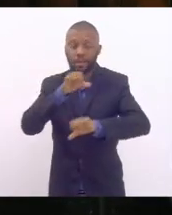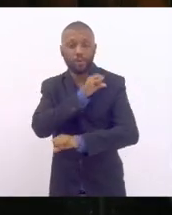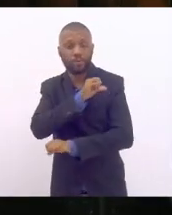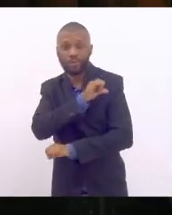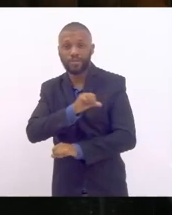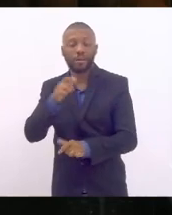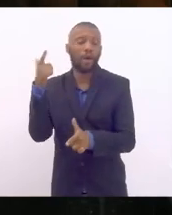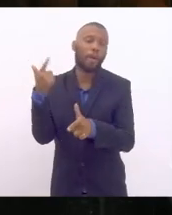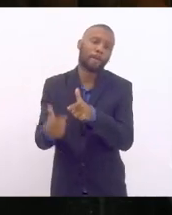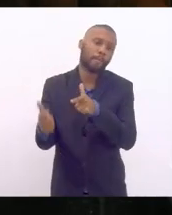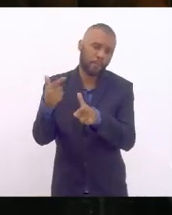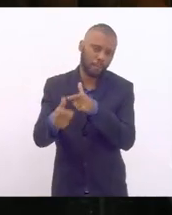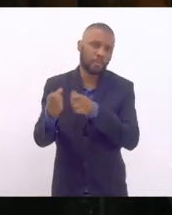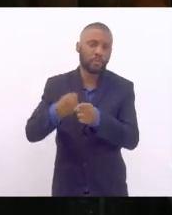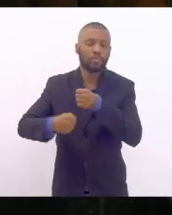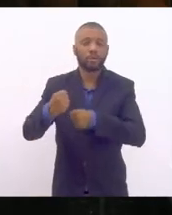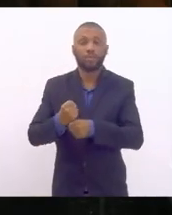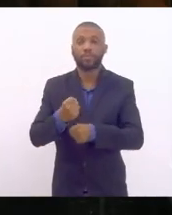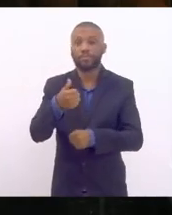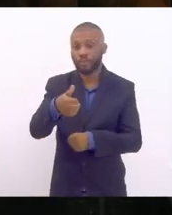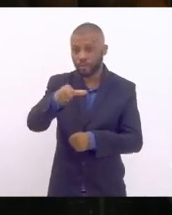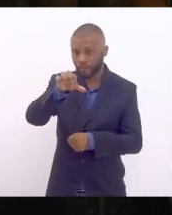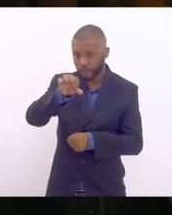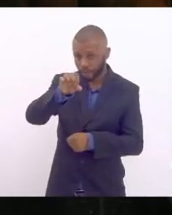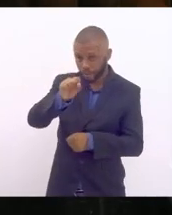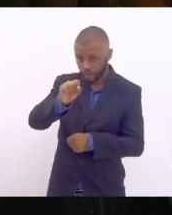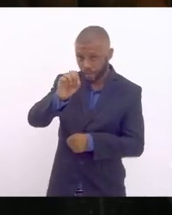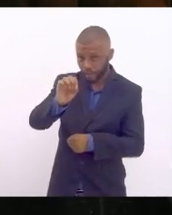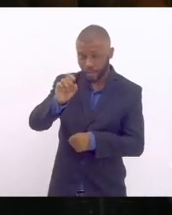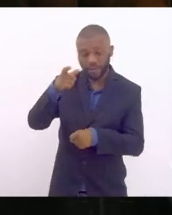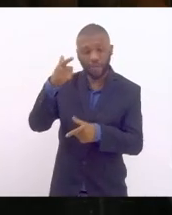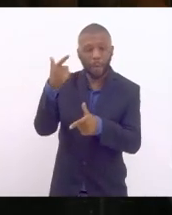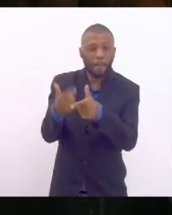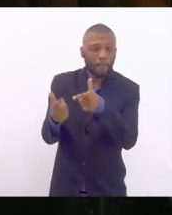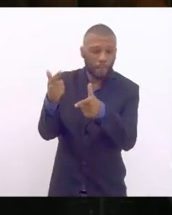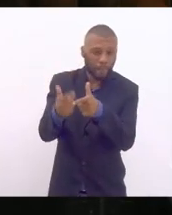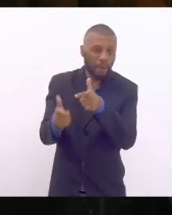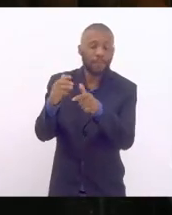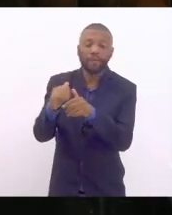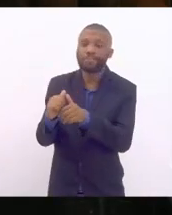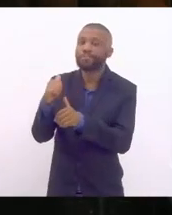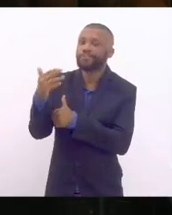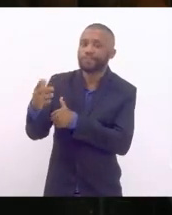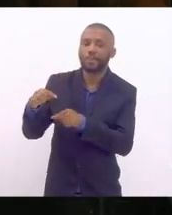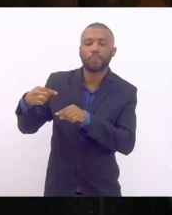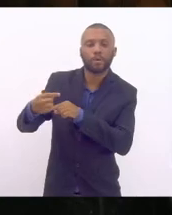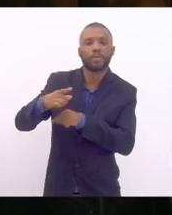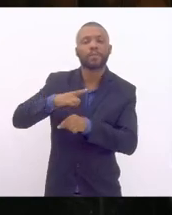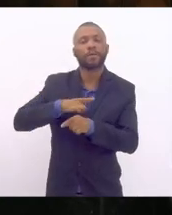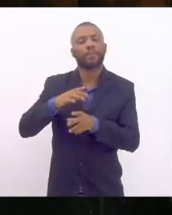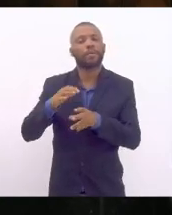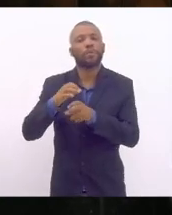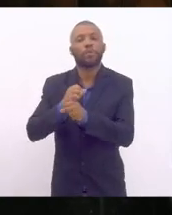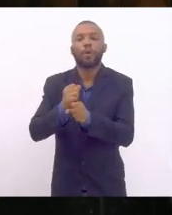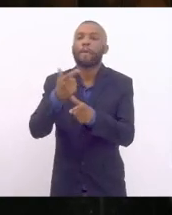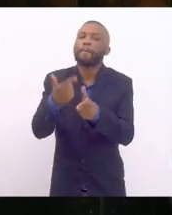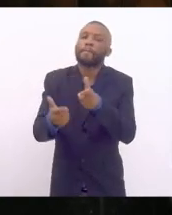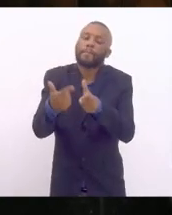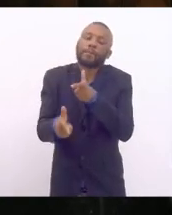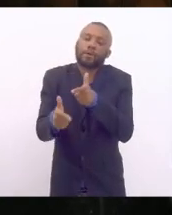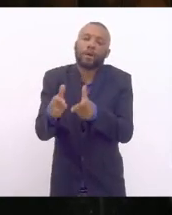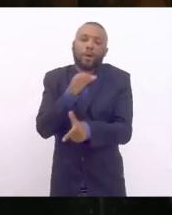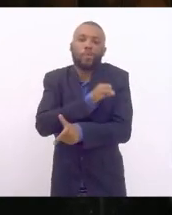nos anos 80 a década perdida teve um problema externo depois do orçamentário o Rio de Janeiro teve uma queda é